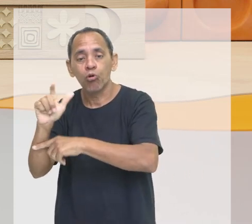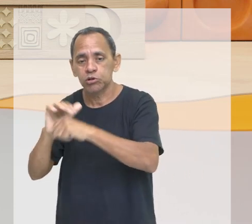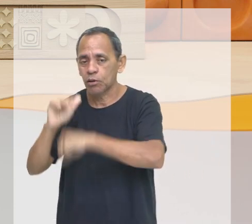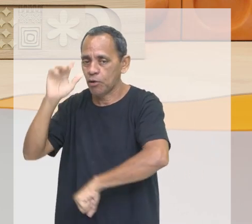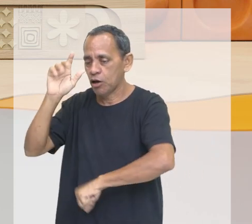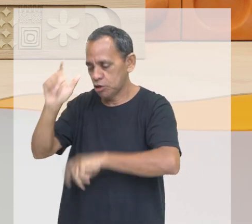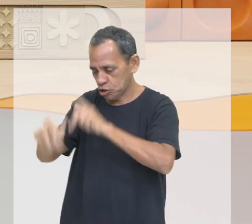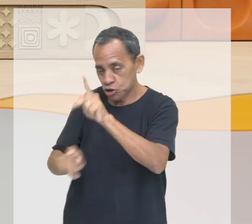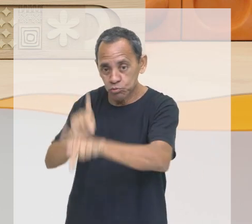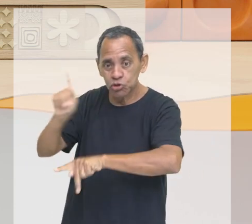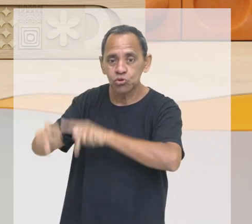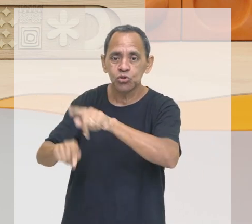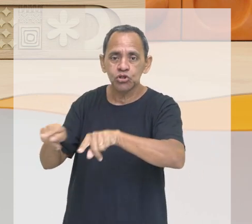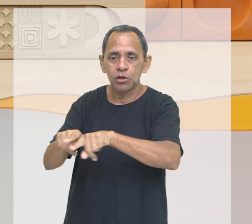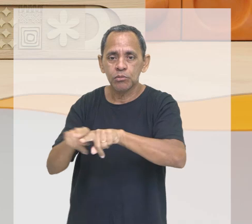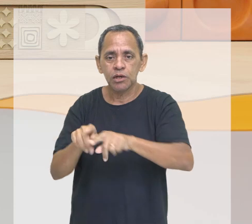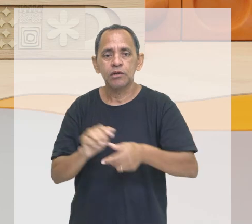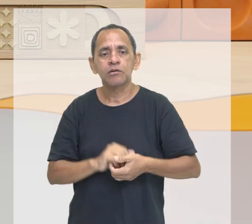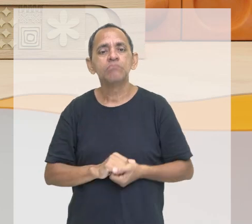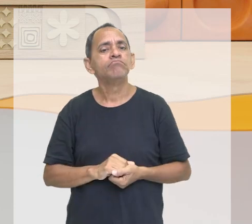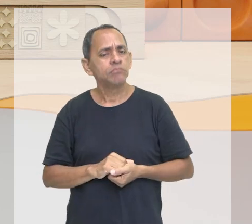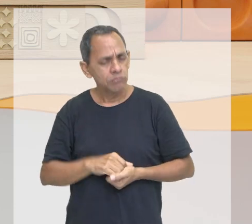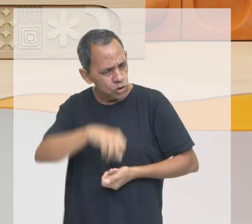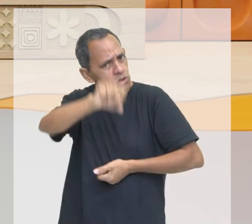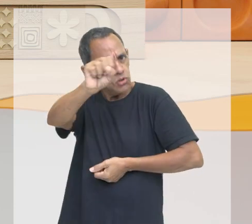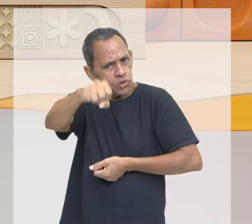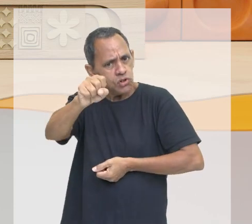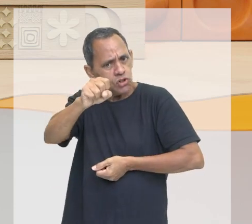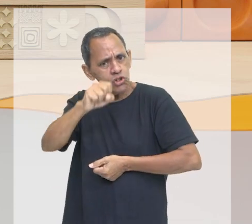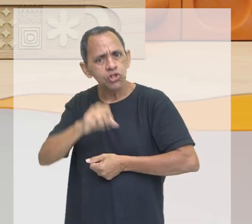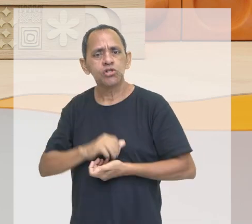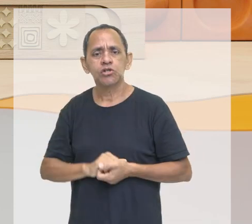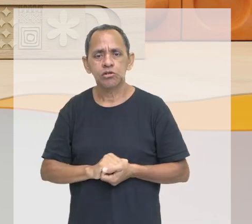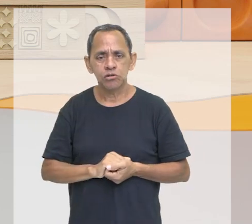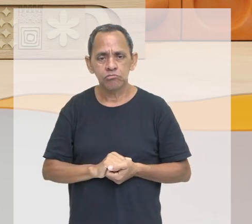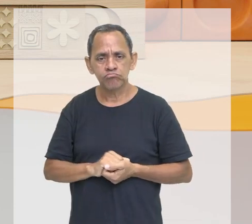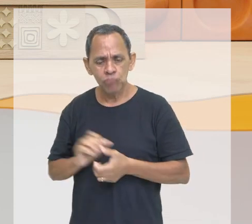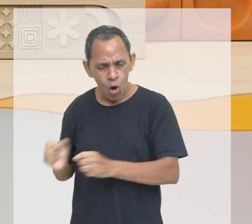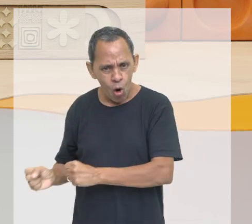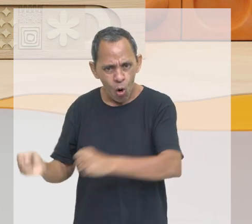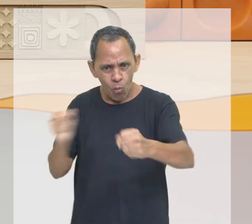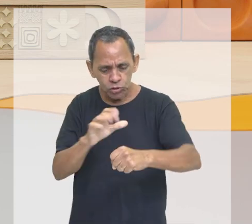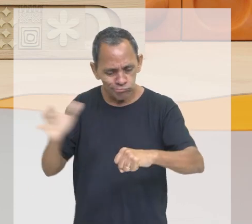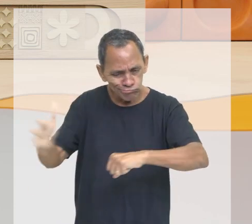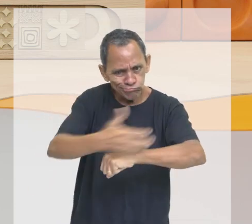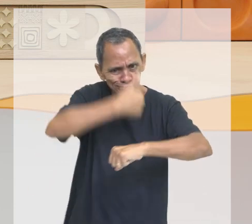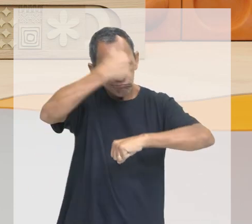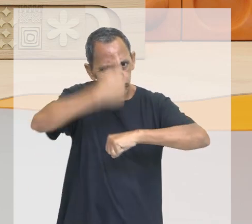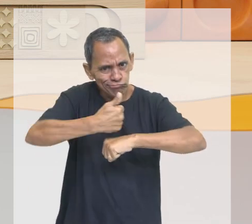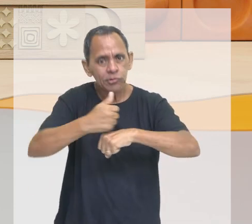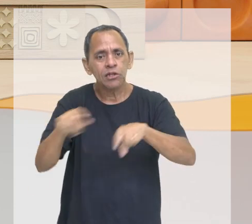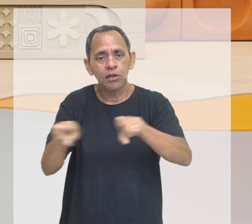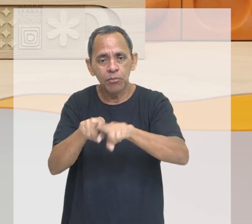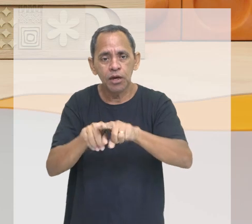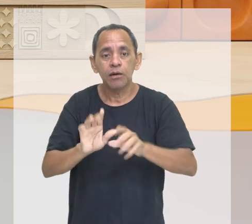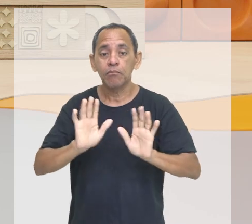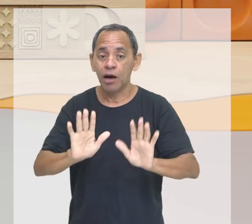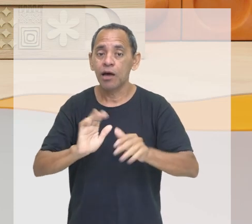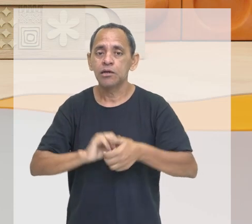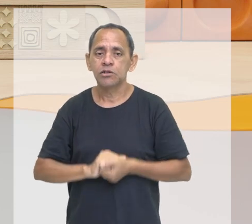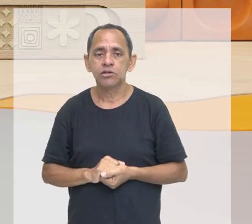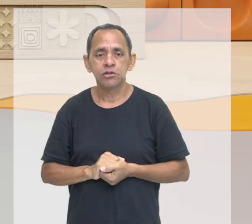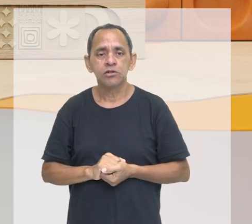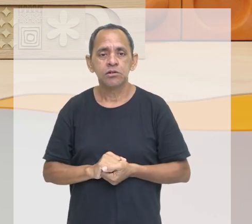seguinte, que a gente vai tomar o poder, sim, mas com uma tomada de poder